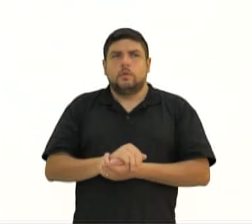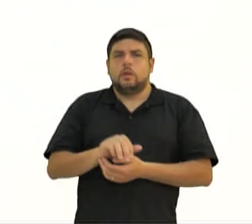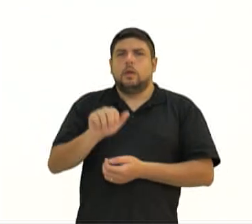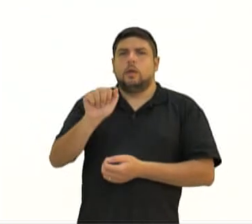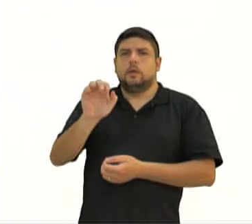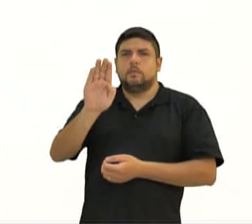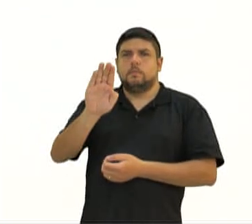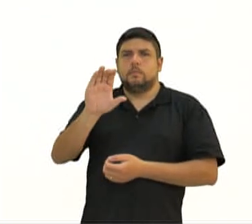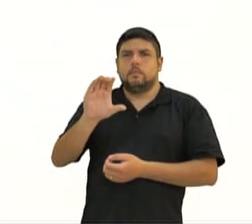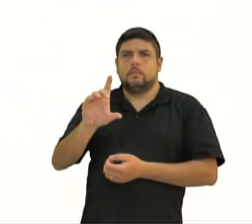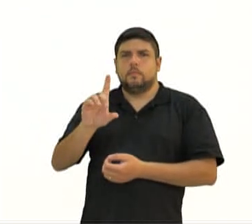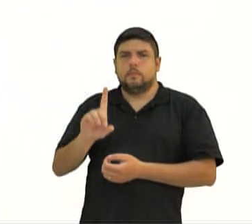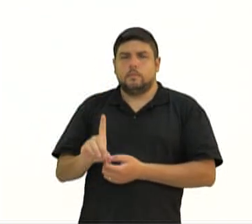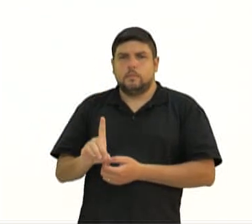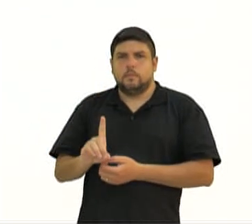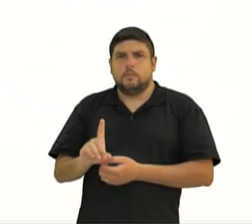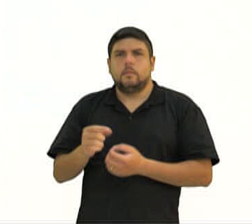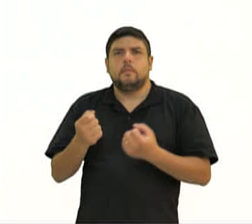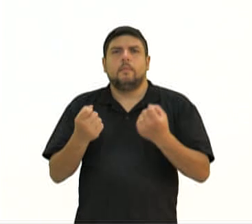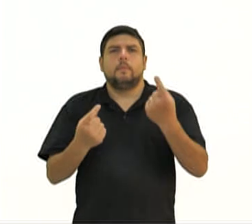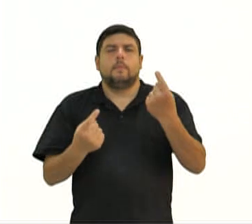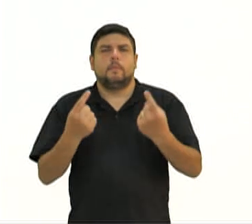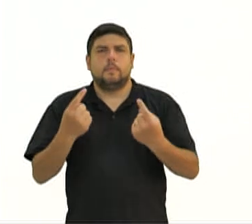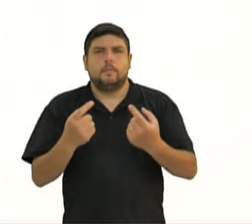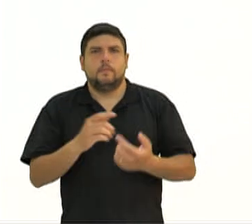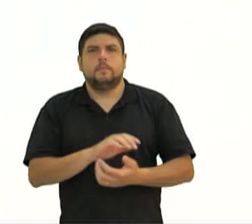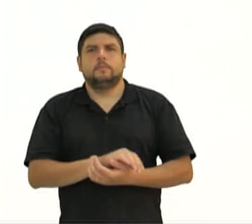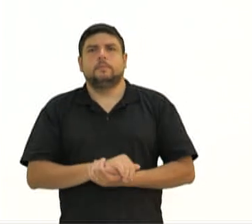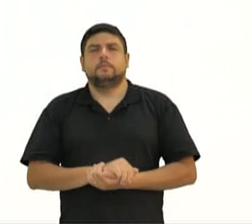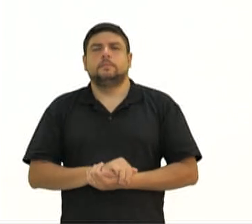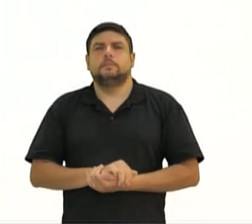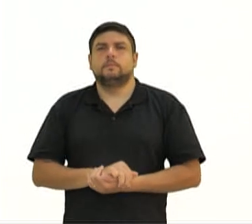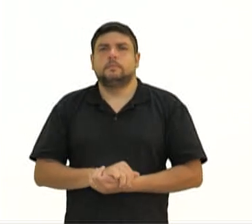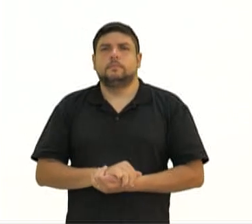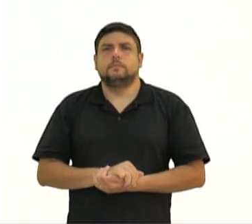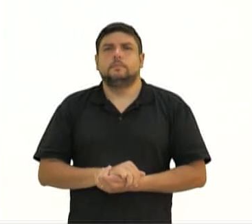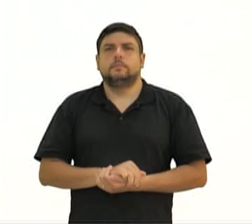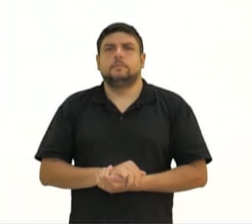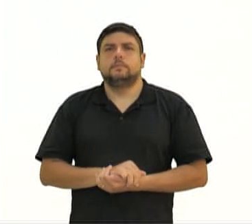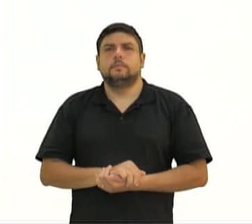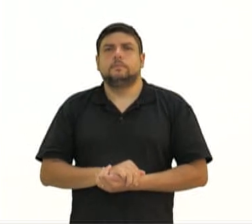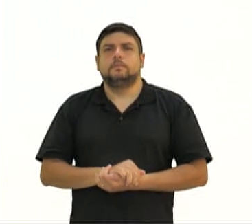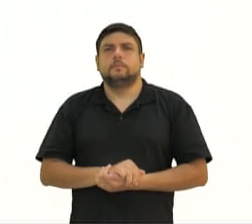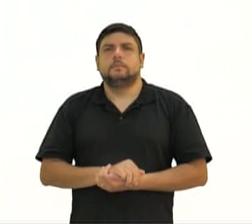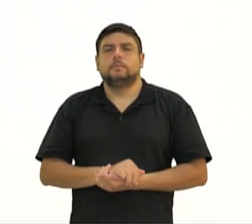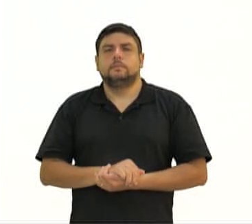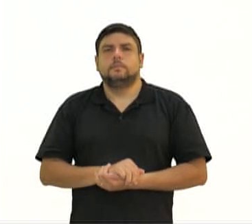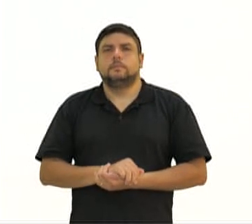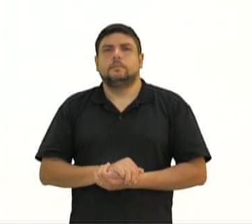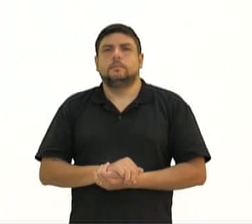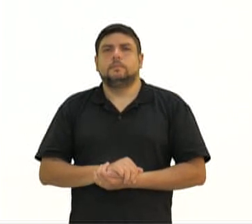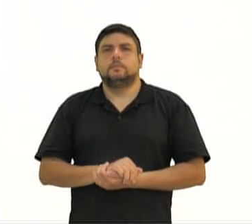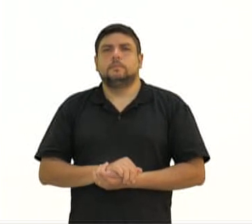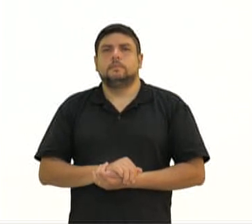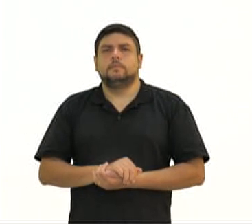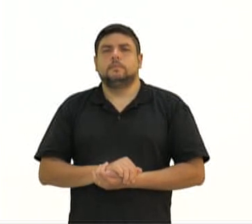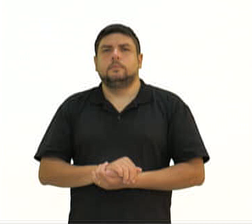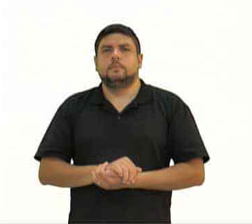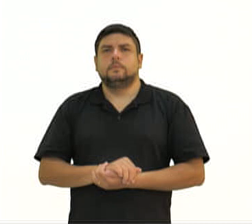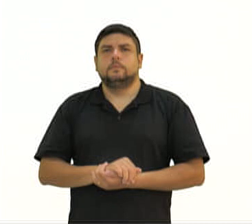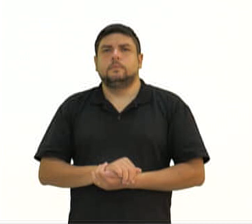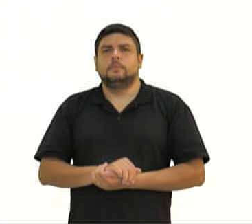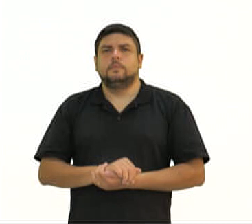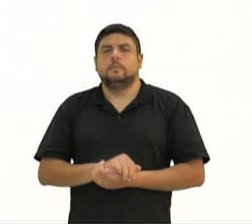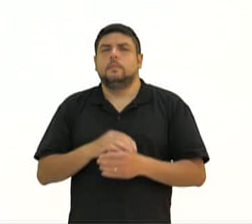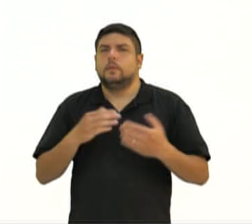usos domésticos, cerimoniais e funerários, C. Ornamentos pessoais, D. Estrutura de ocas